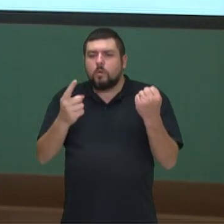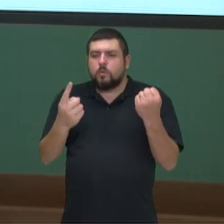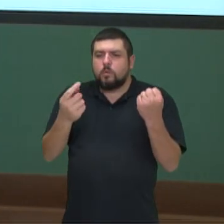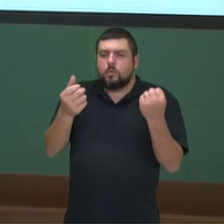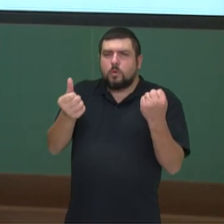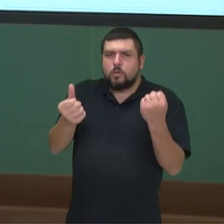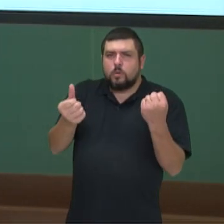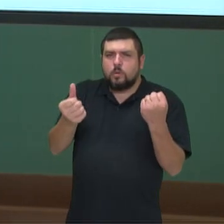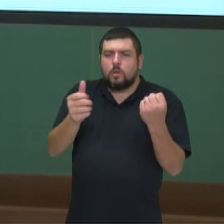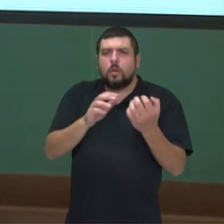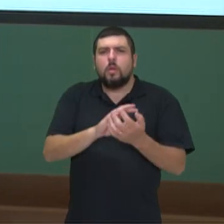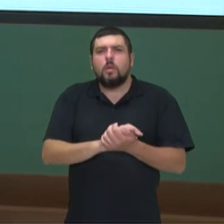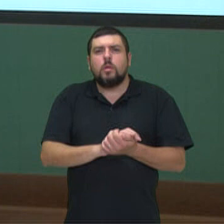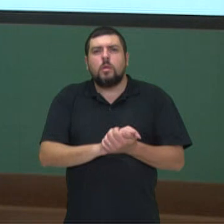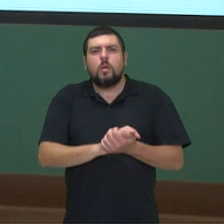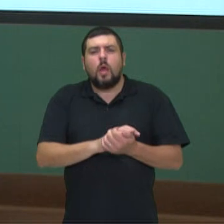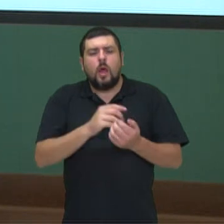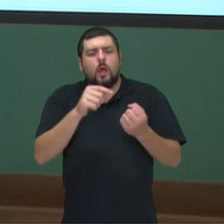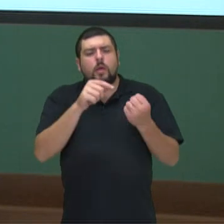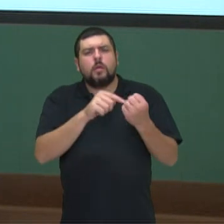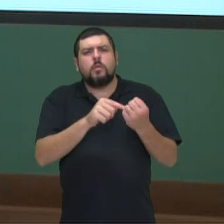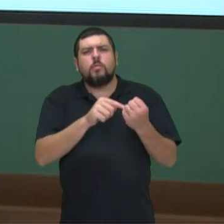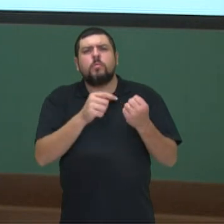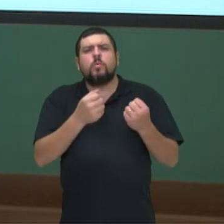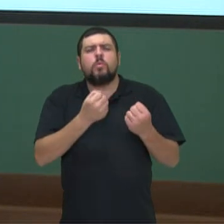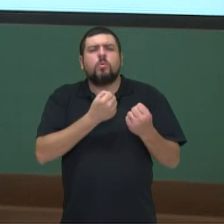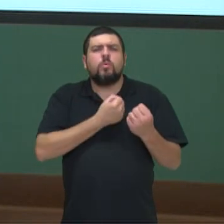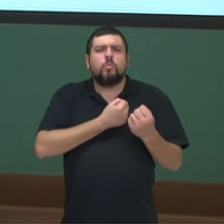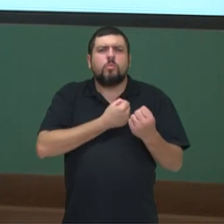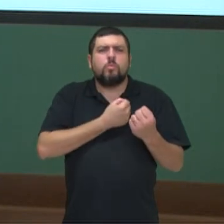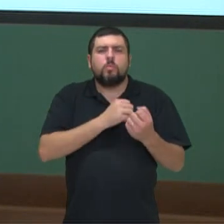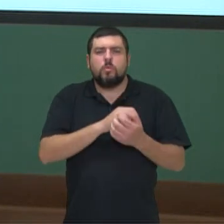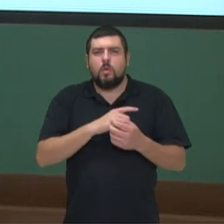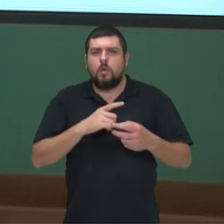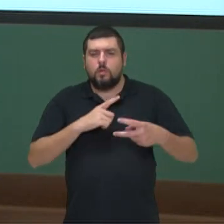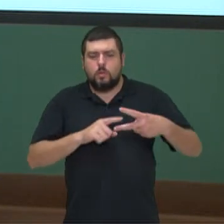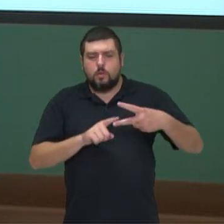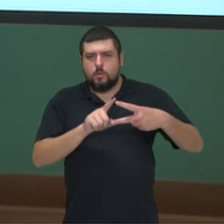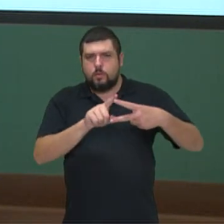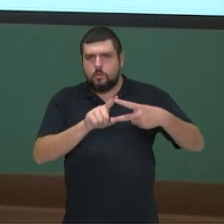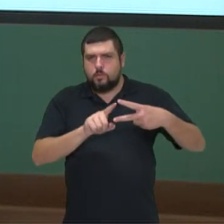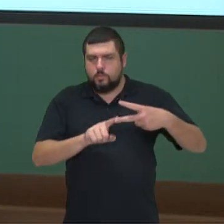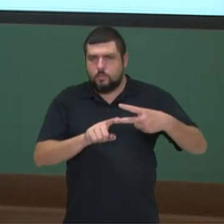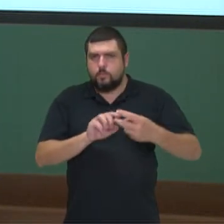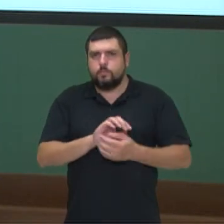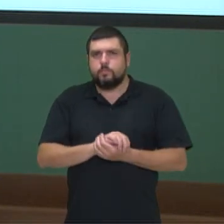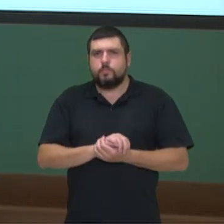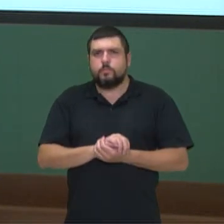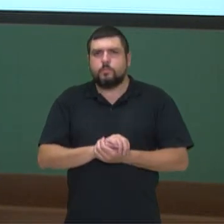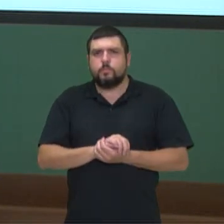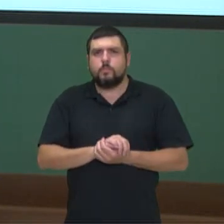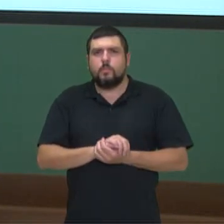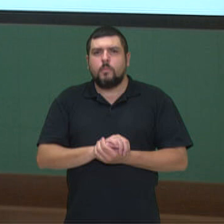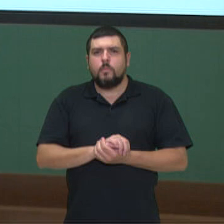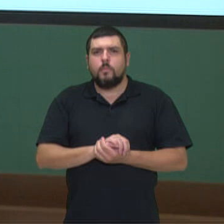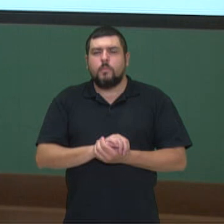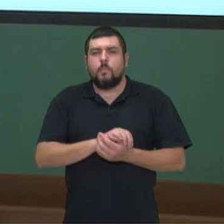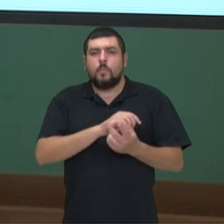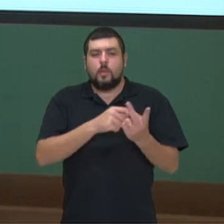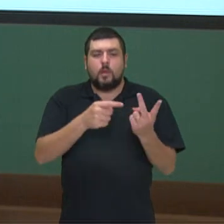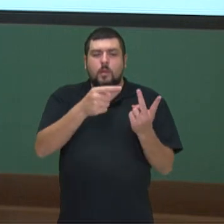perceber que existem duas soluções para esse caso. Ou seja, quando eu pergunto para vocês qual é a raiz quadrada